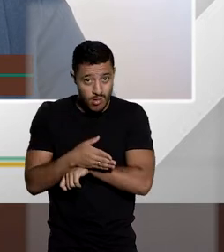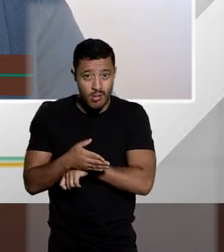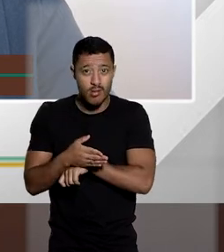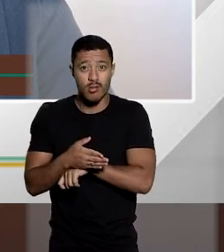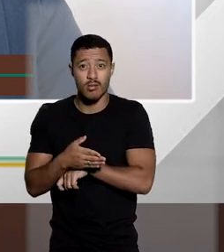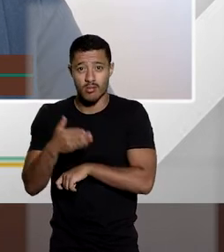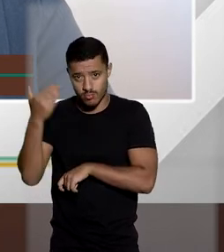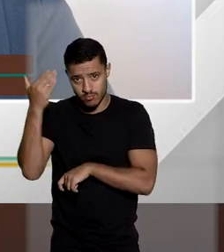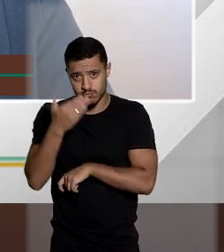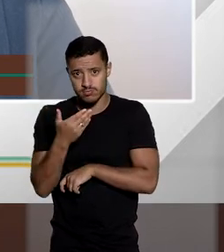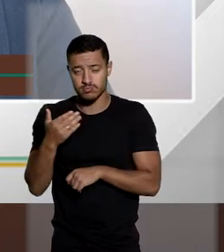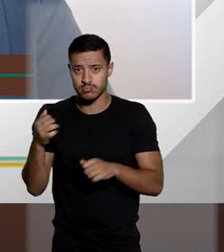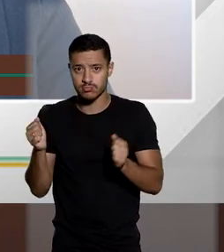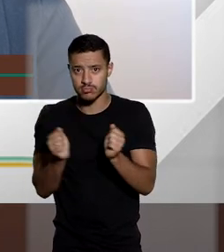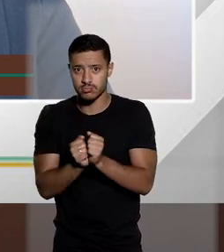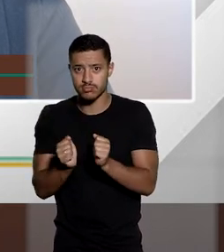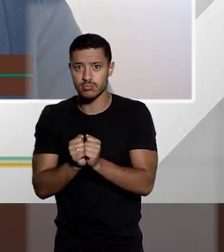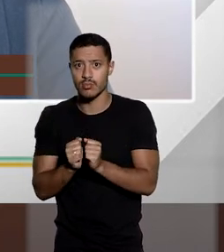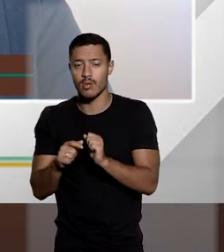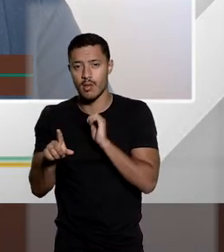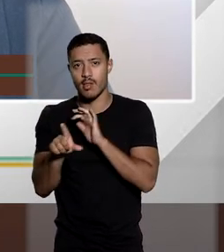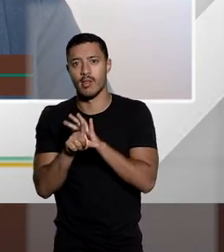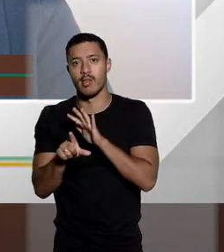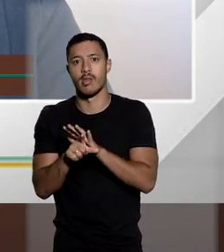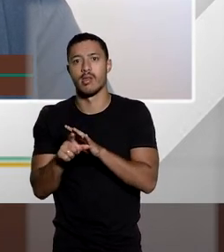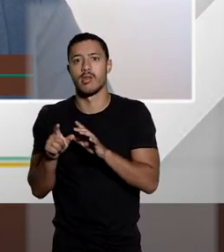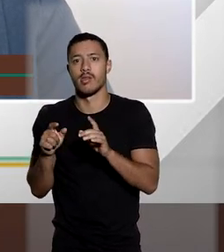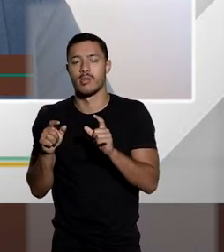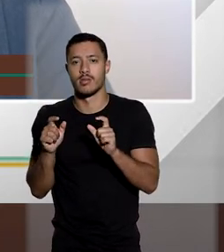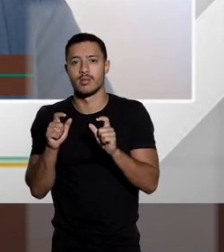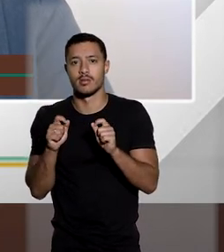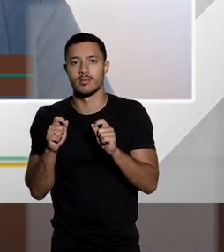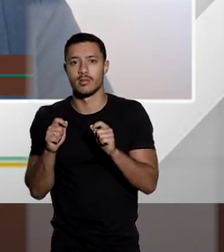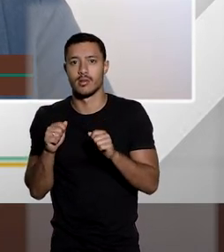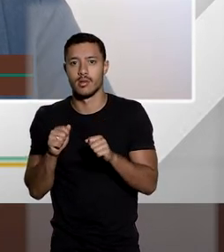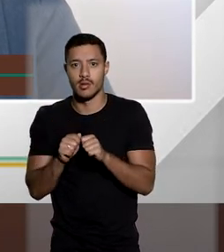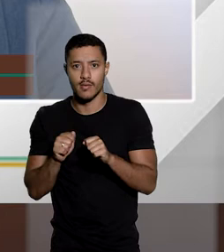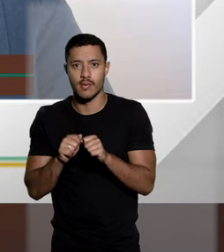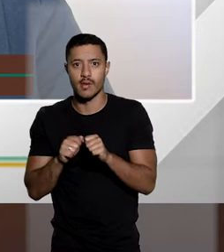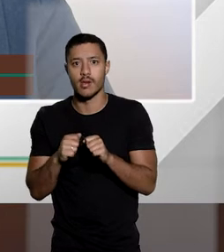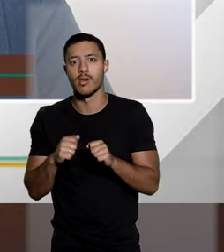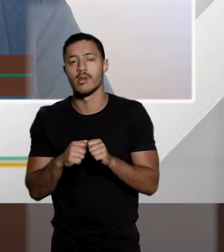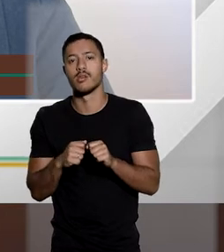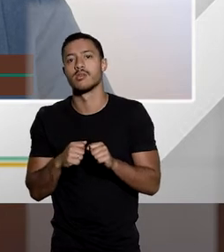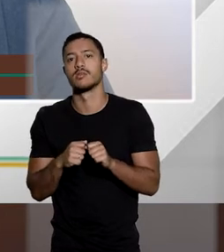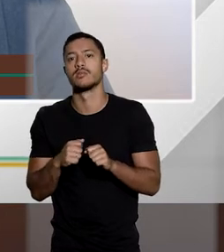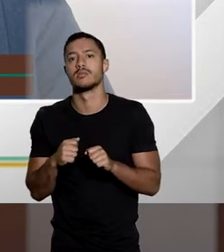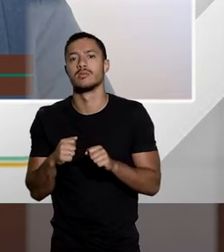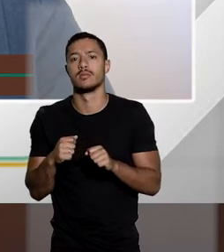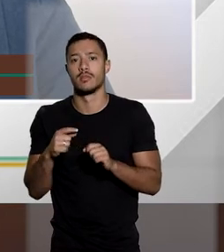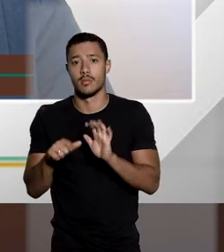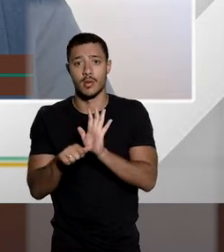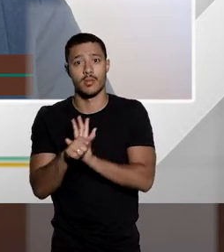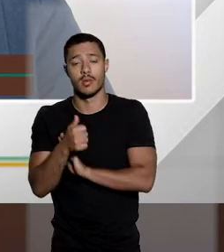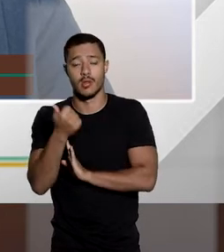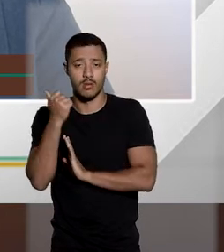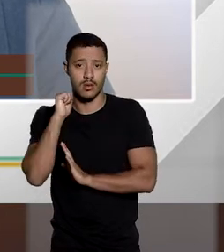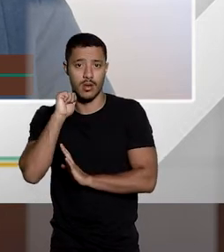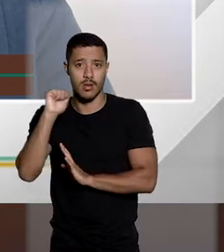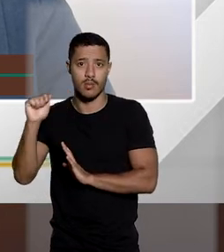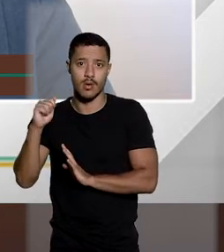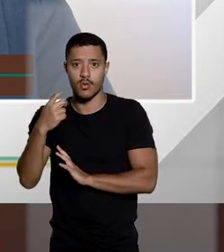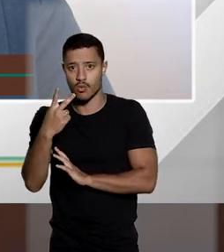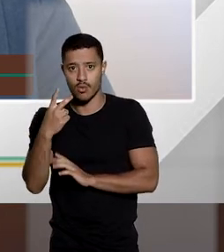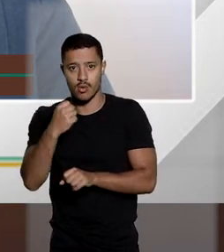vigor em conjunto com as legislações que ela irá formalmente revogar a partir de 1º de abril, né, a partir